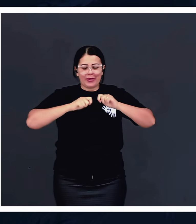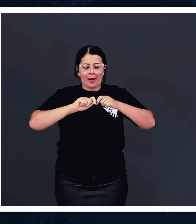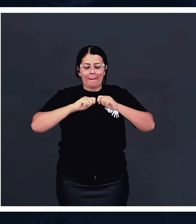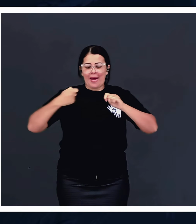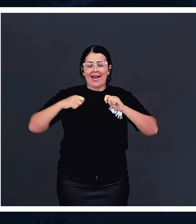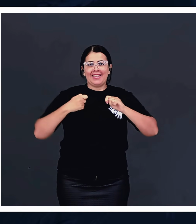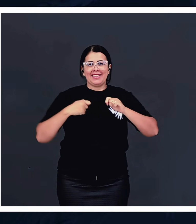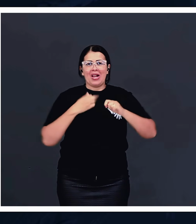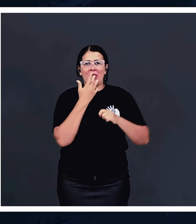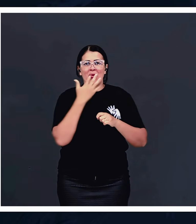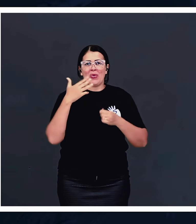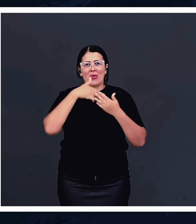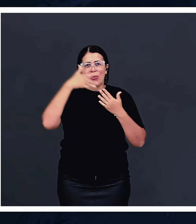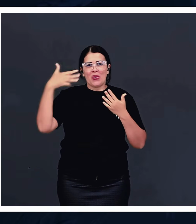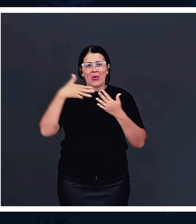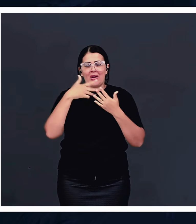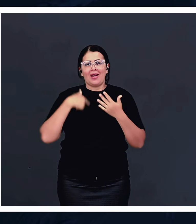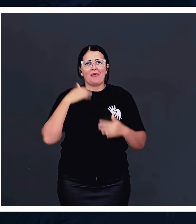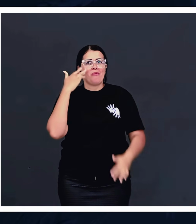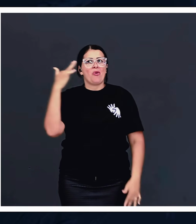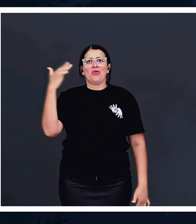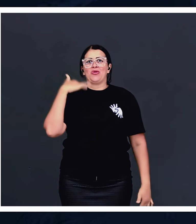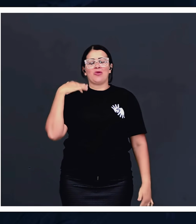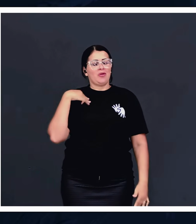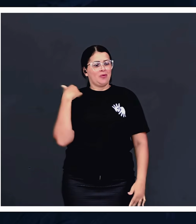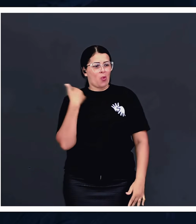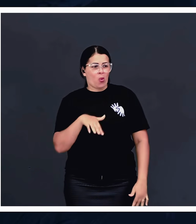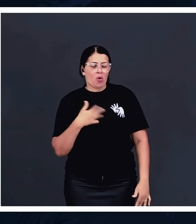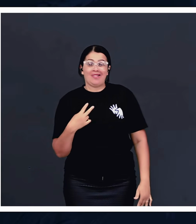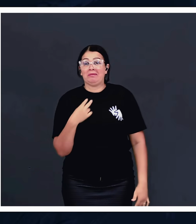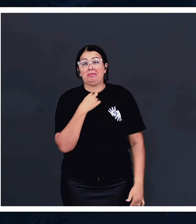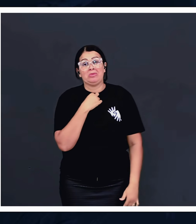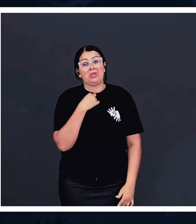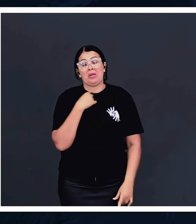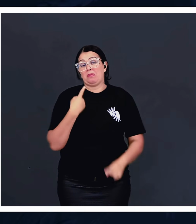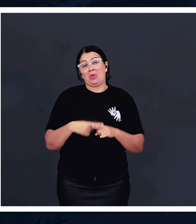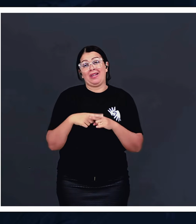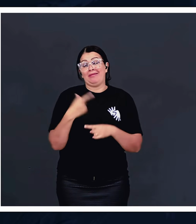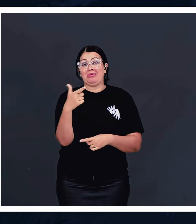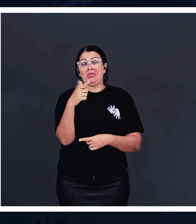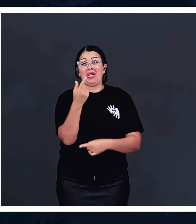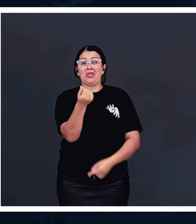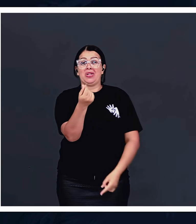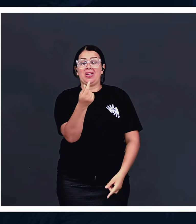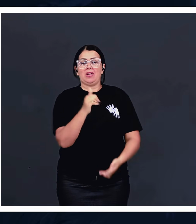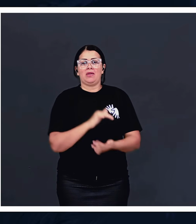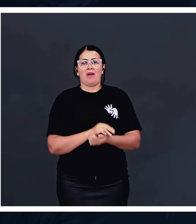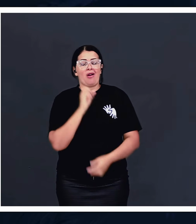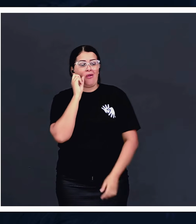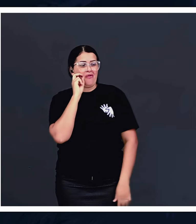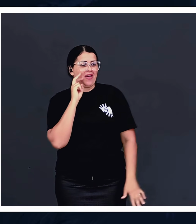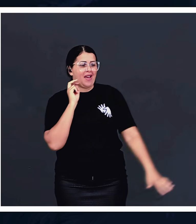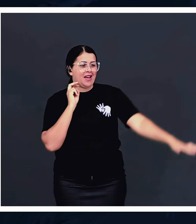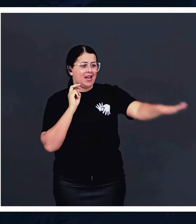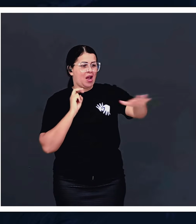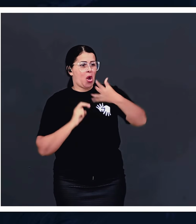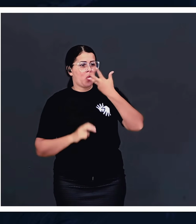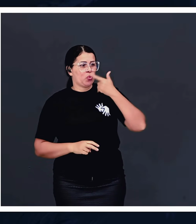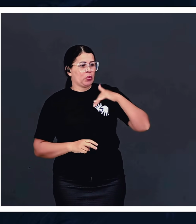ela coloridinha? Era o meu sonho chupar aquela bala. Eu não podia chupar aquela bala, porque eu não tinha dinheiro. Eu via as crianças